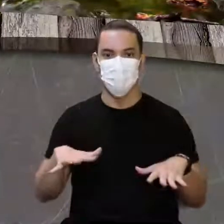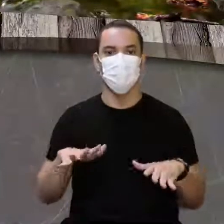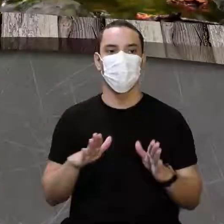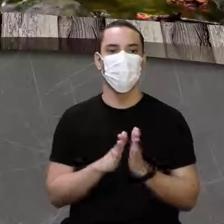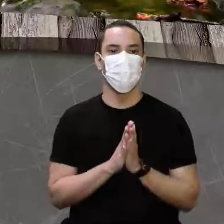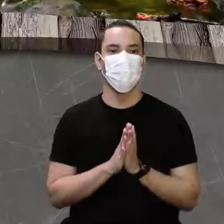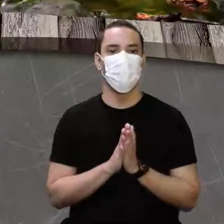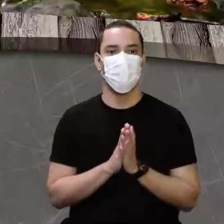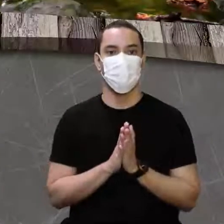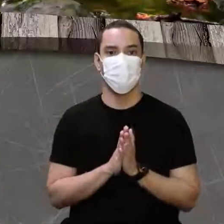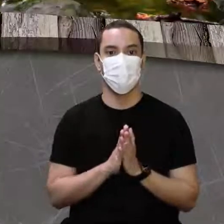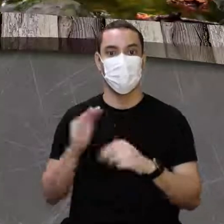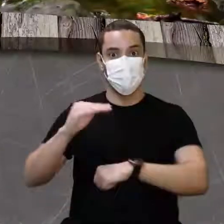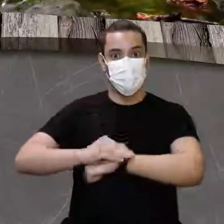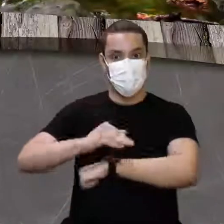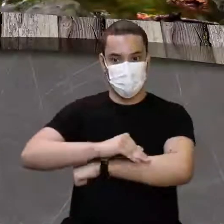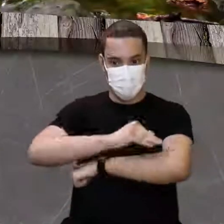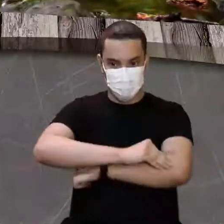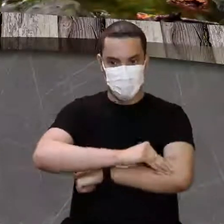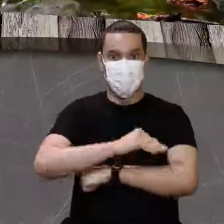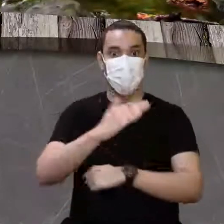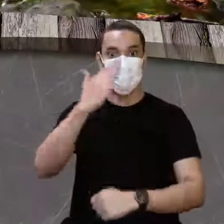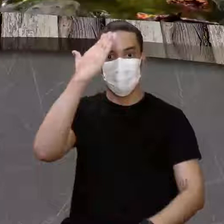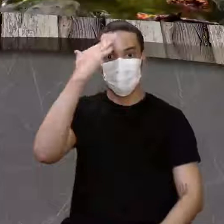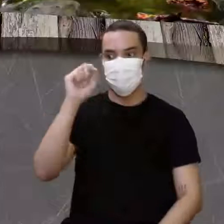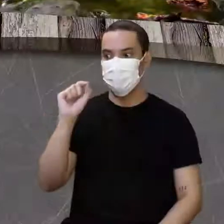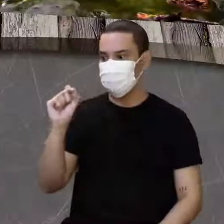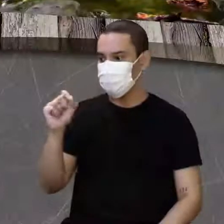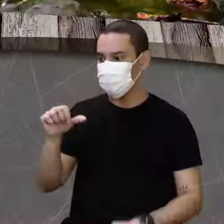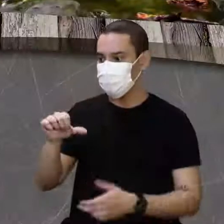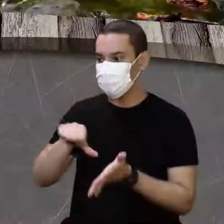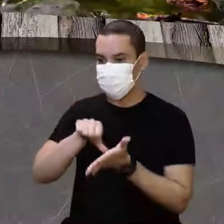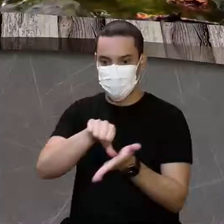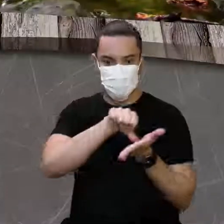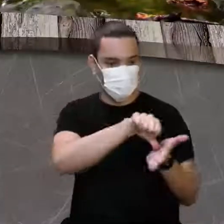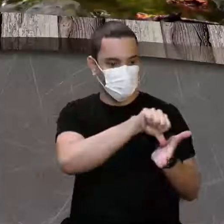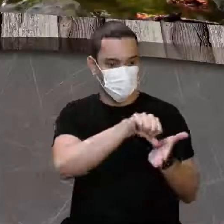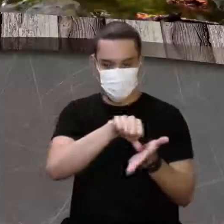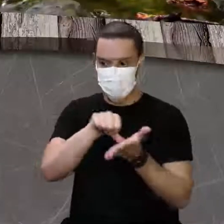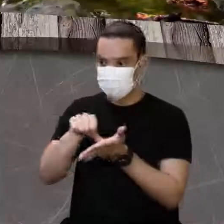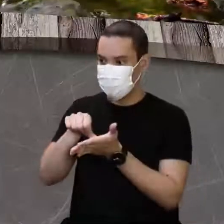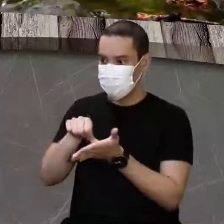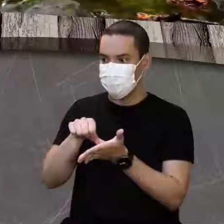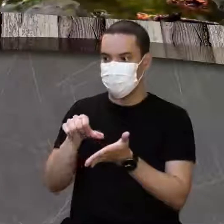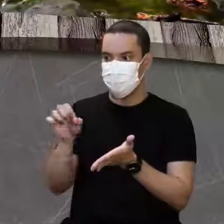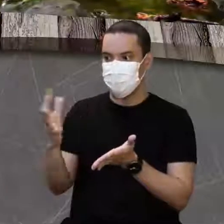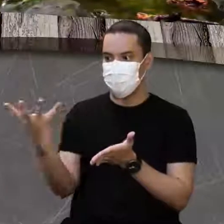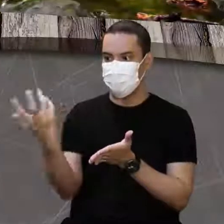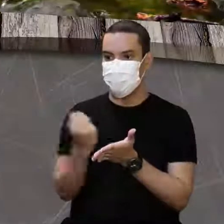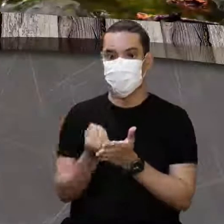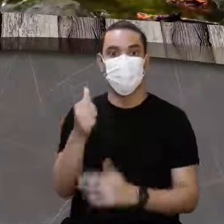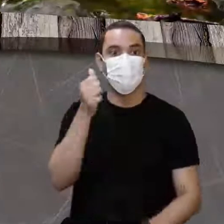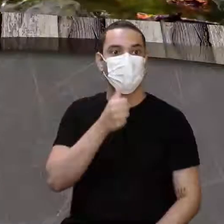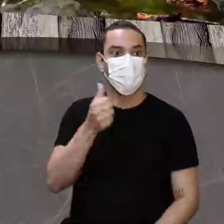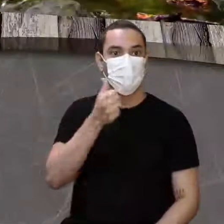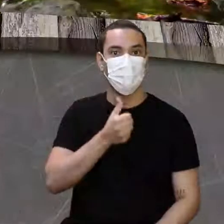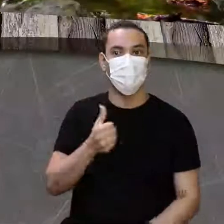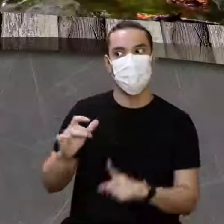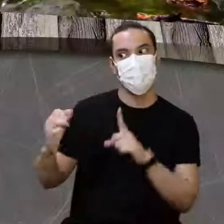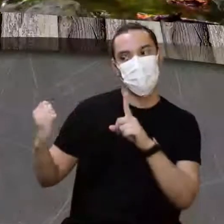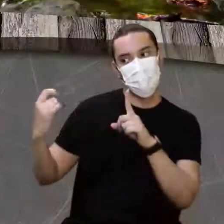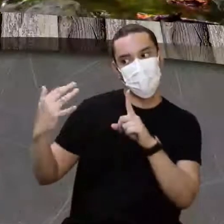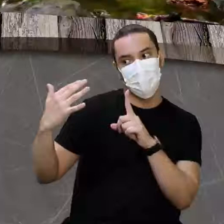sapos satélites, eles ficam lá. A gente sabe que a vocalização é um instrumento para atrair a fêmea entre os anfíbios. Então